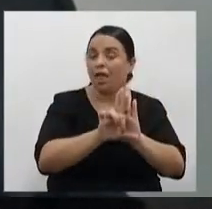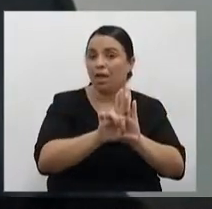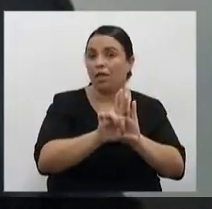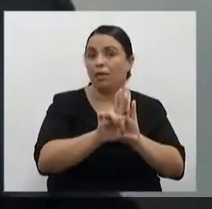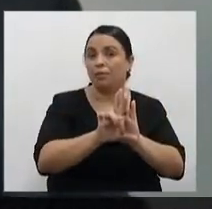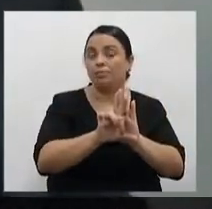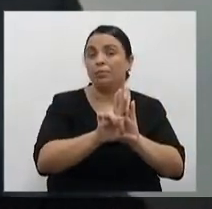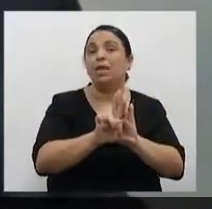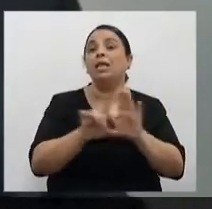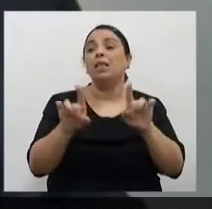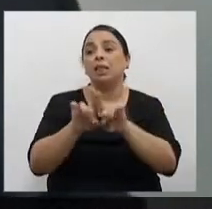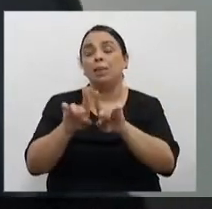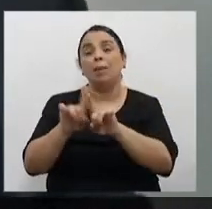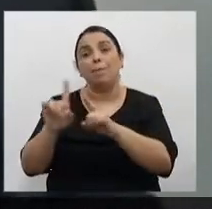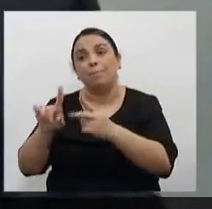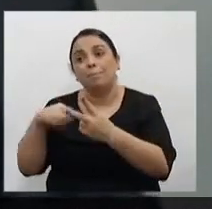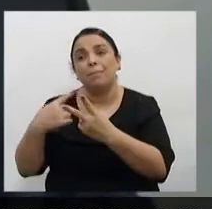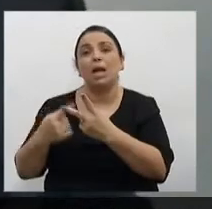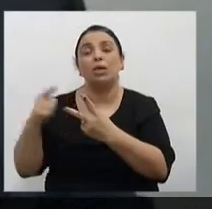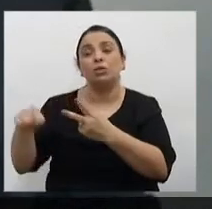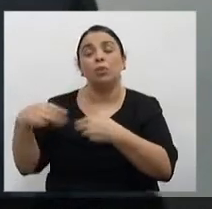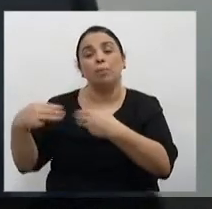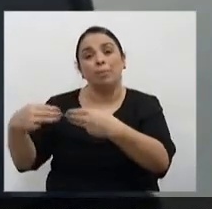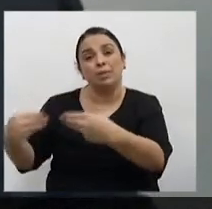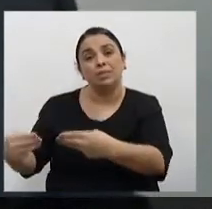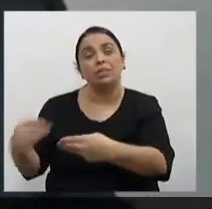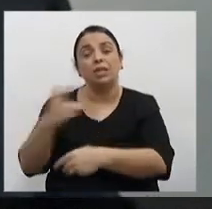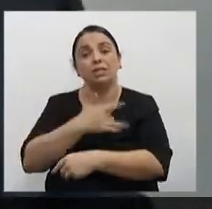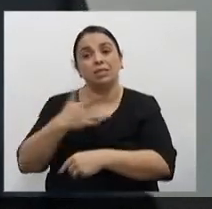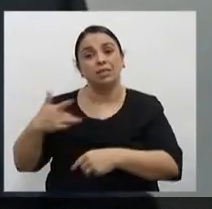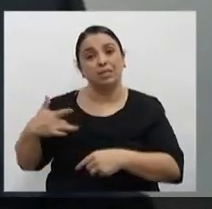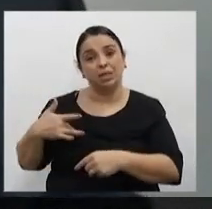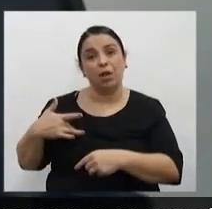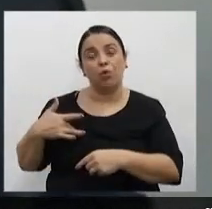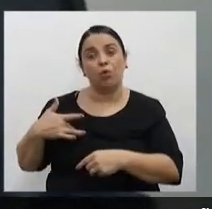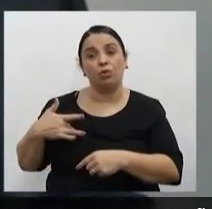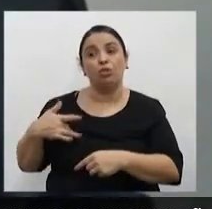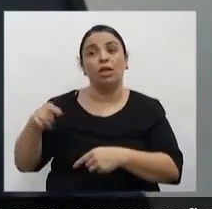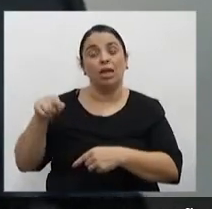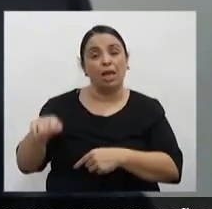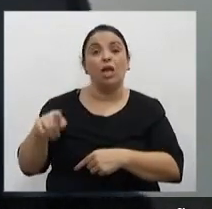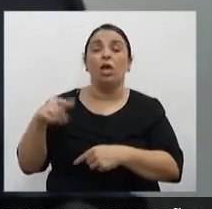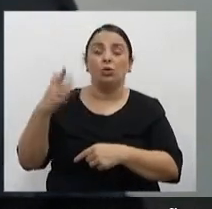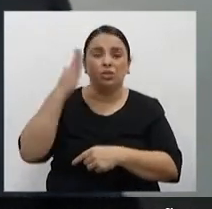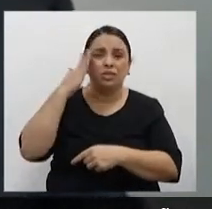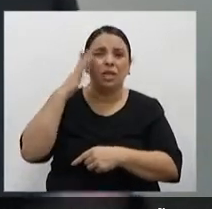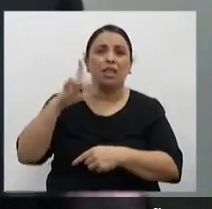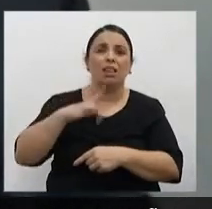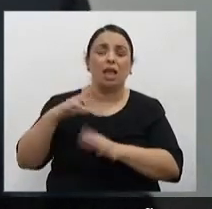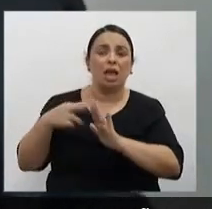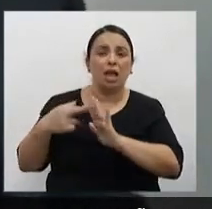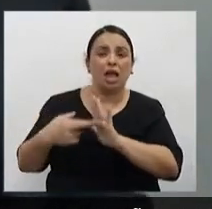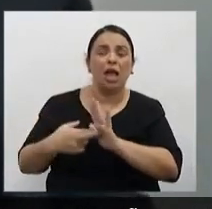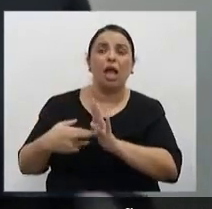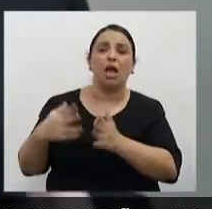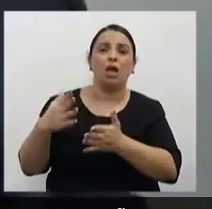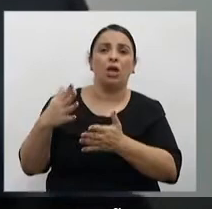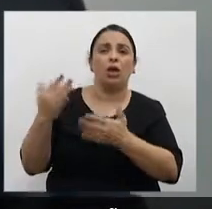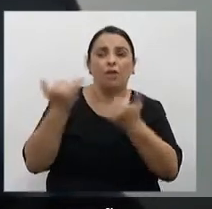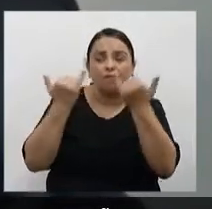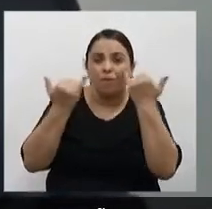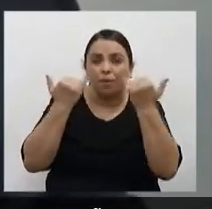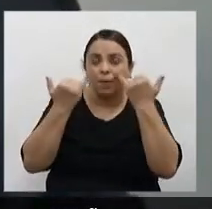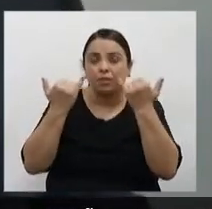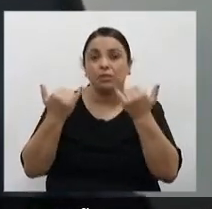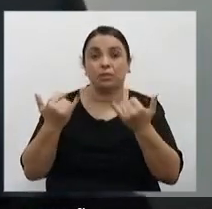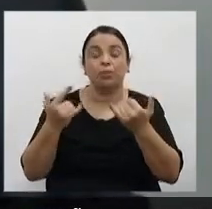E o Ministério da Saúde, quem detém essa prerrogativa, depende de normas e de dados chegados a ele.